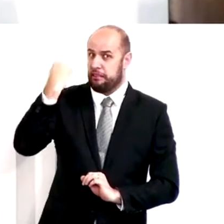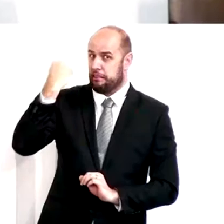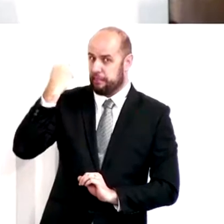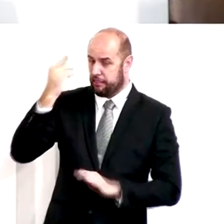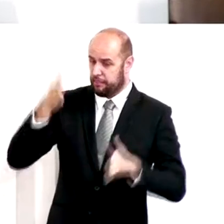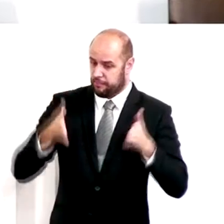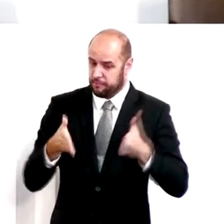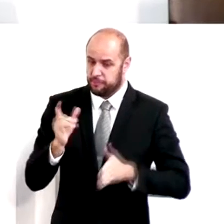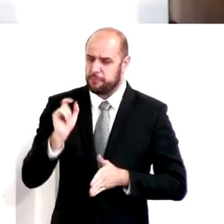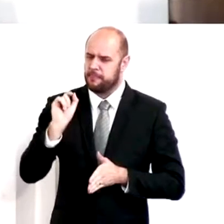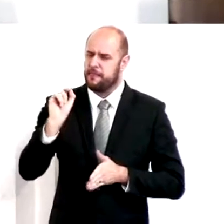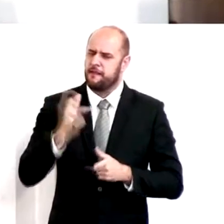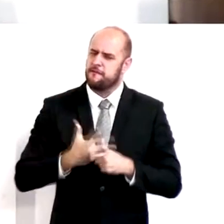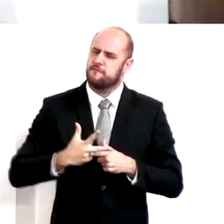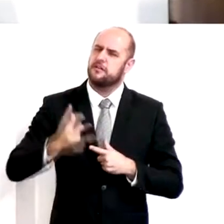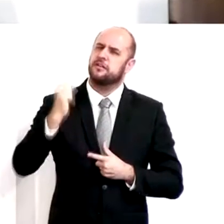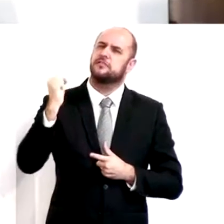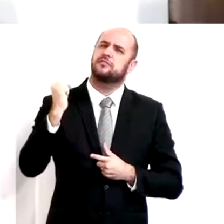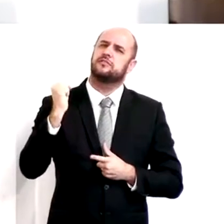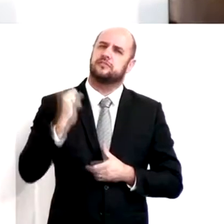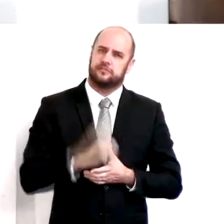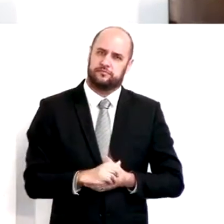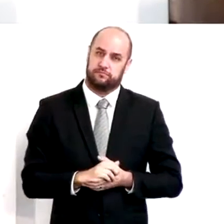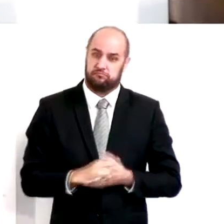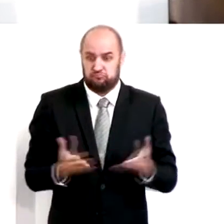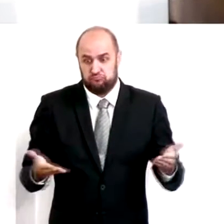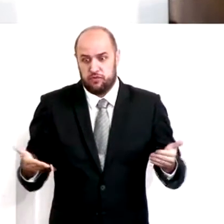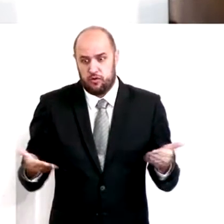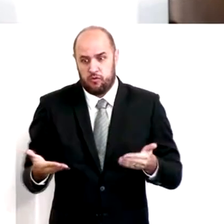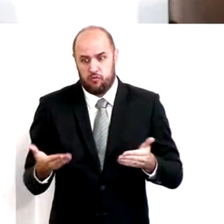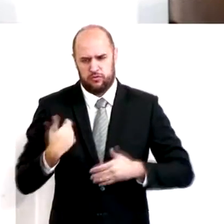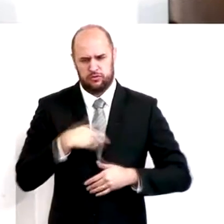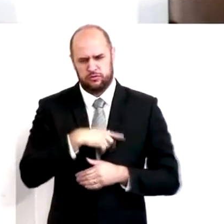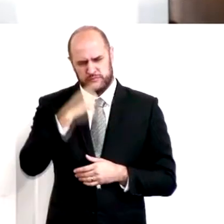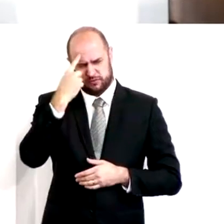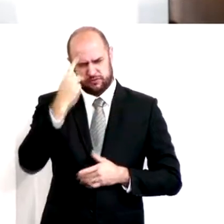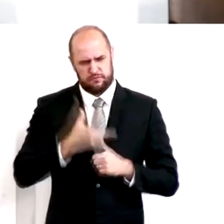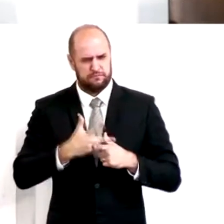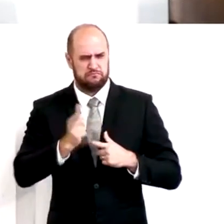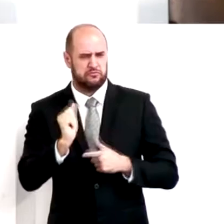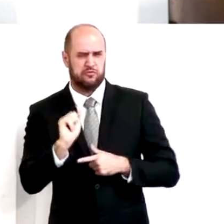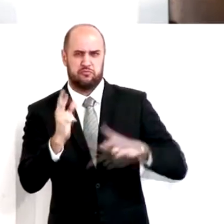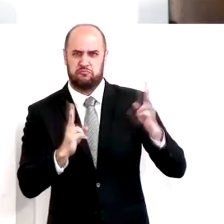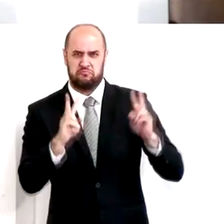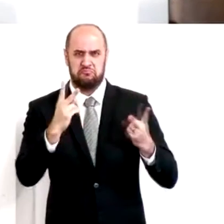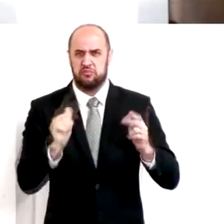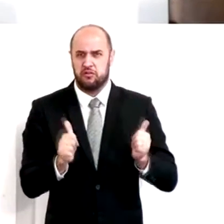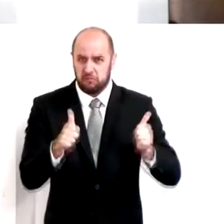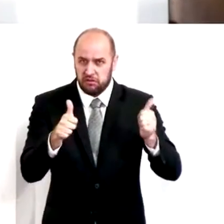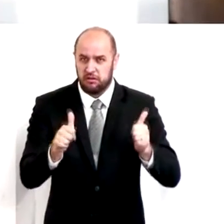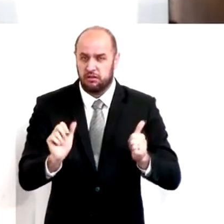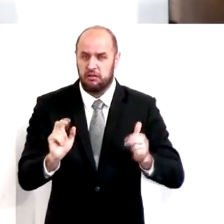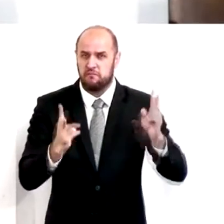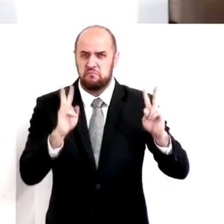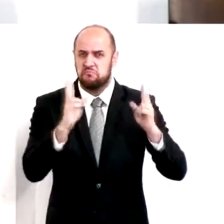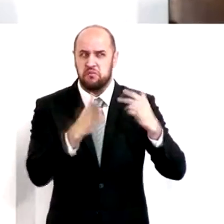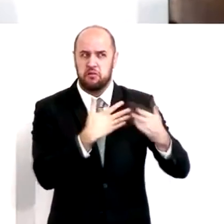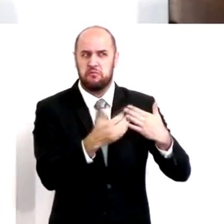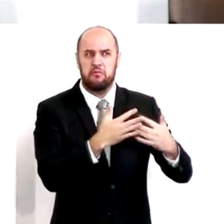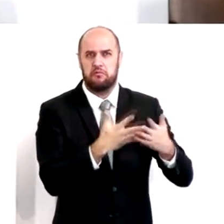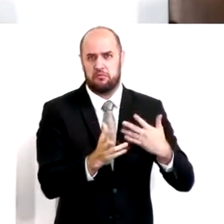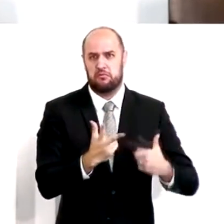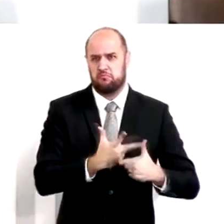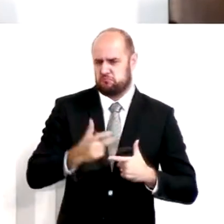que era um triunfo. Talvez hoje para nós triunfo seja uma vitória. Até uma vitória qualquer pode